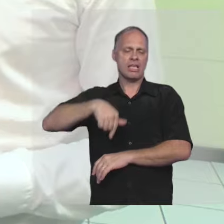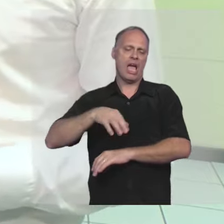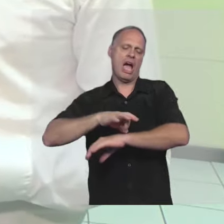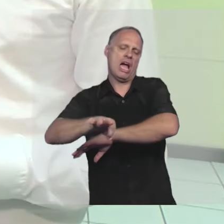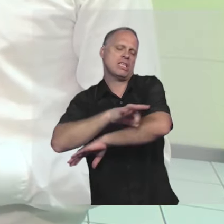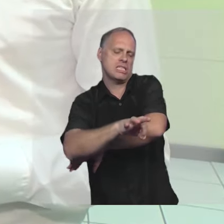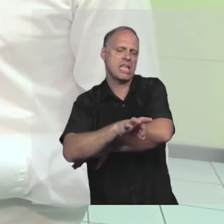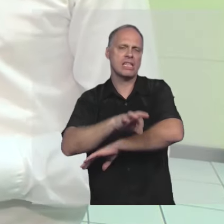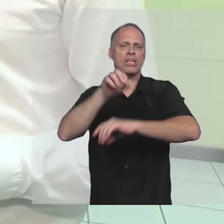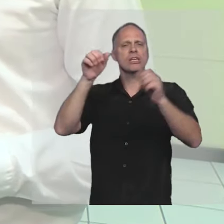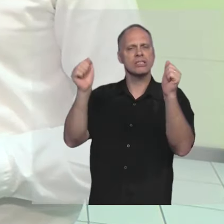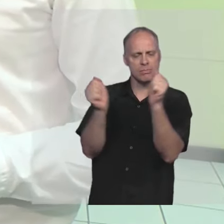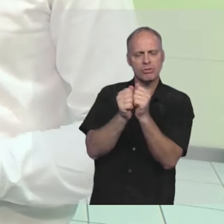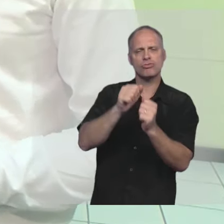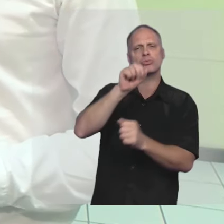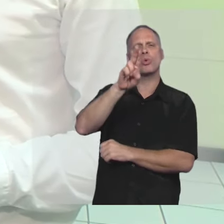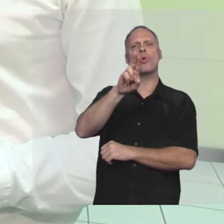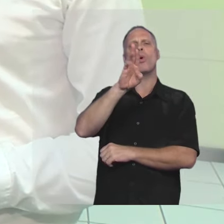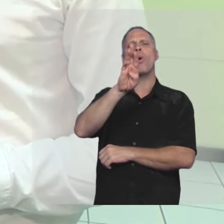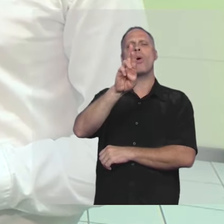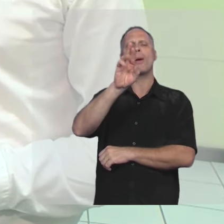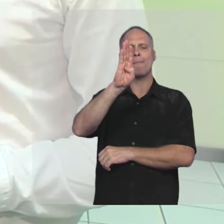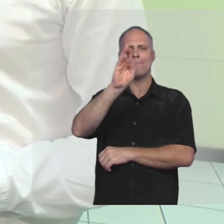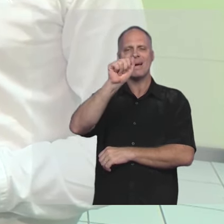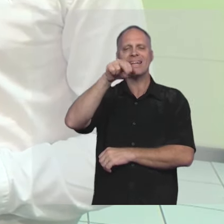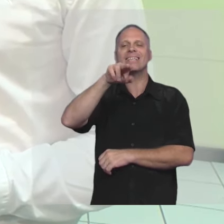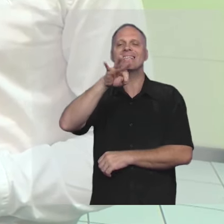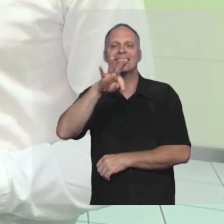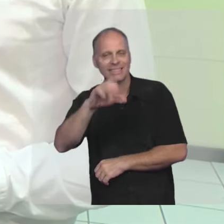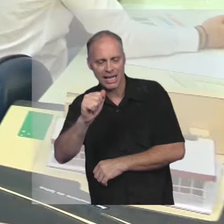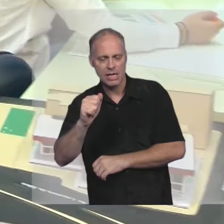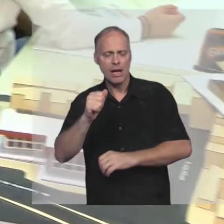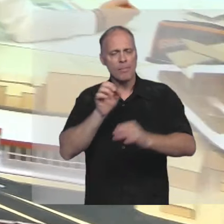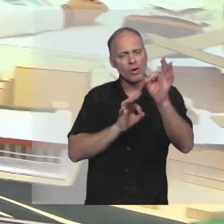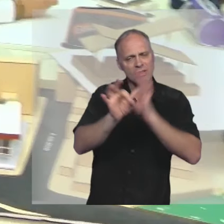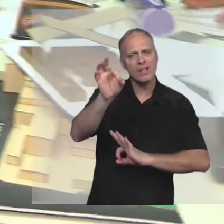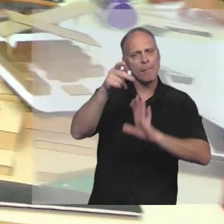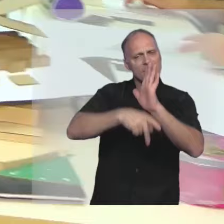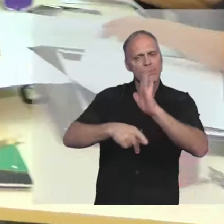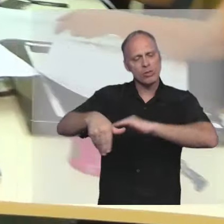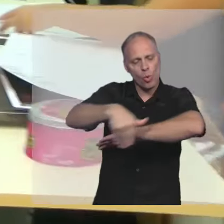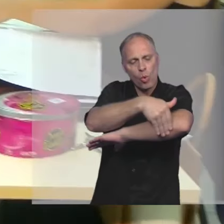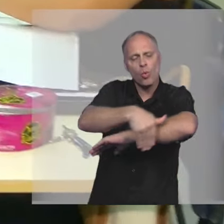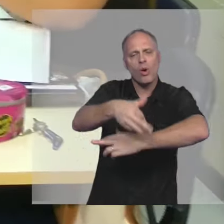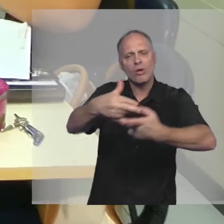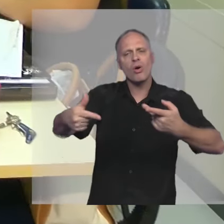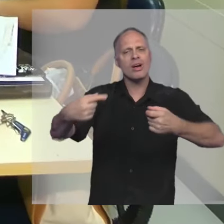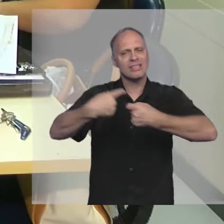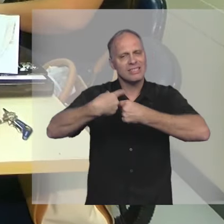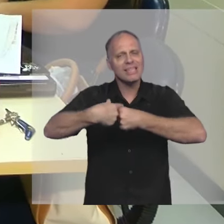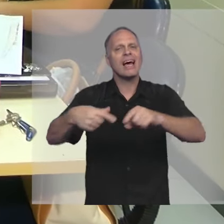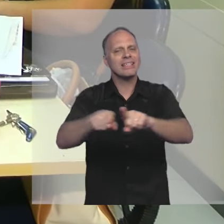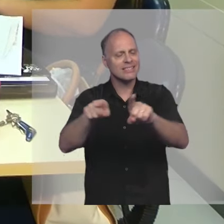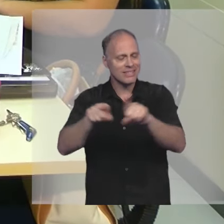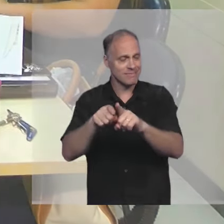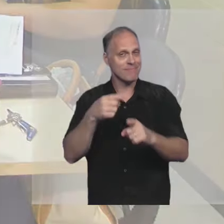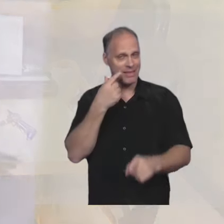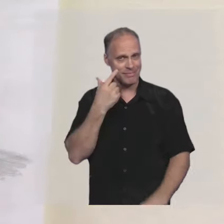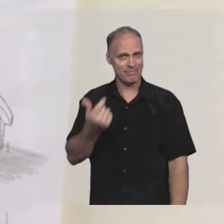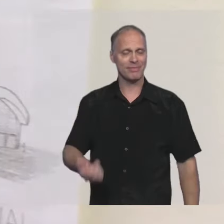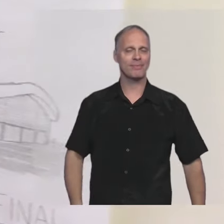nós somos arquitetos e urbanistas, né? A gente tem competência também para a área do planejamento urbano.